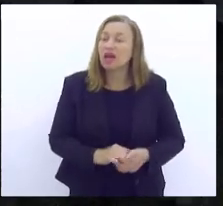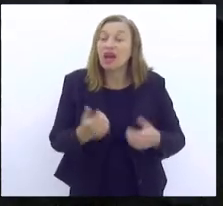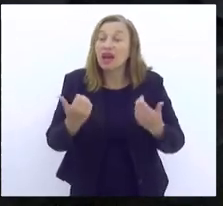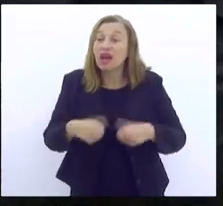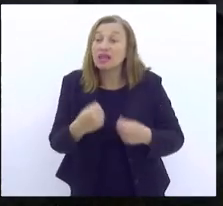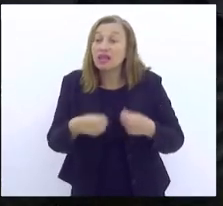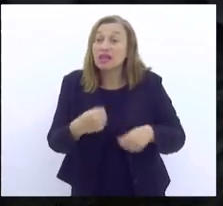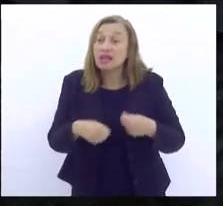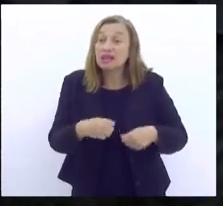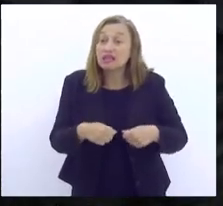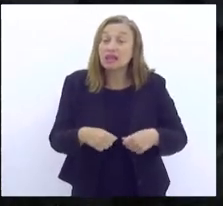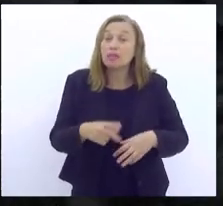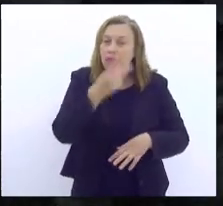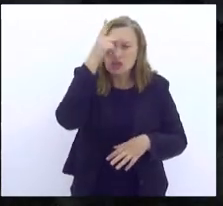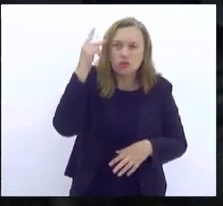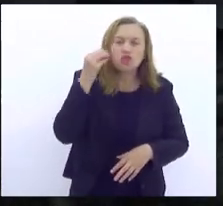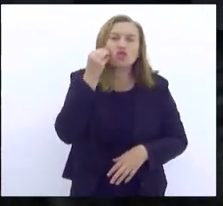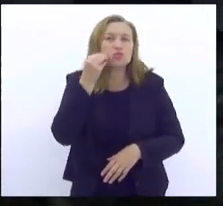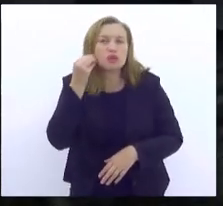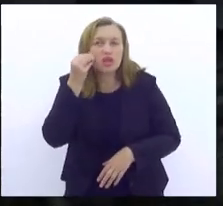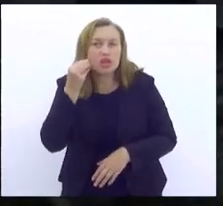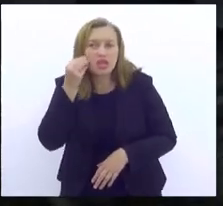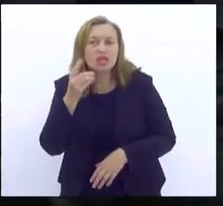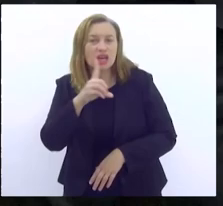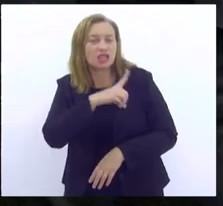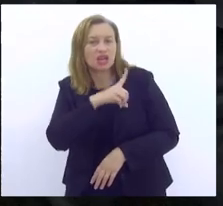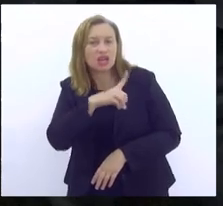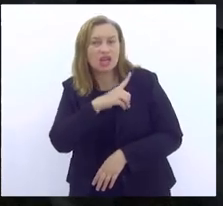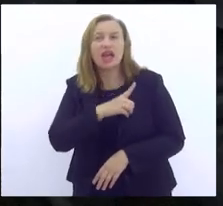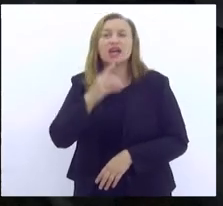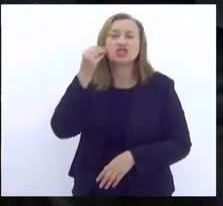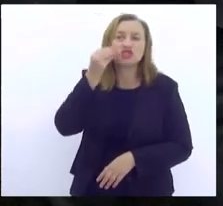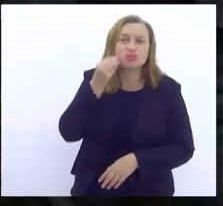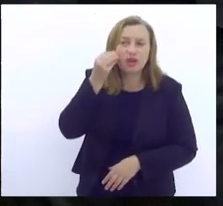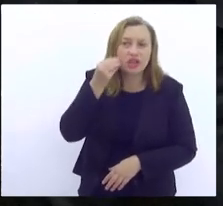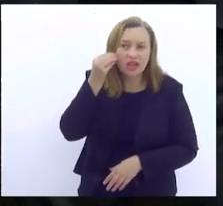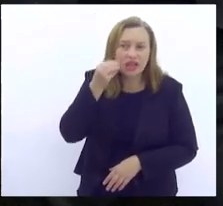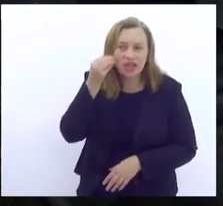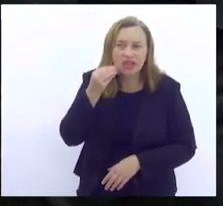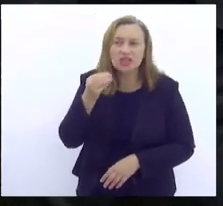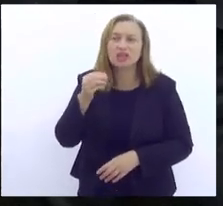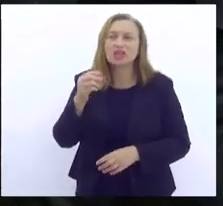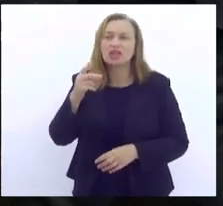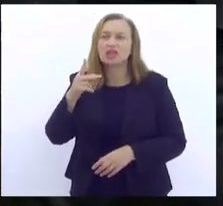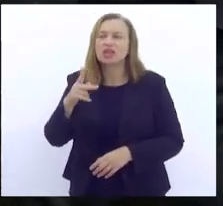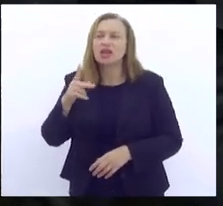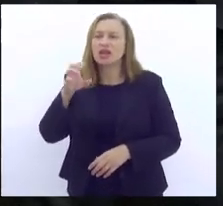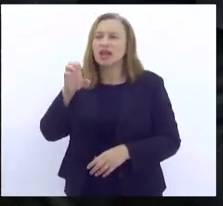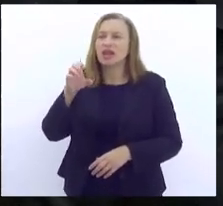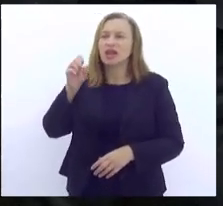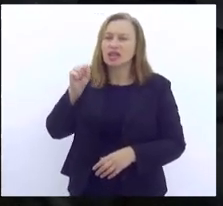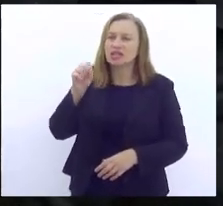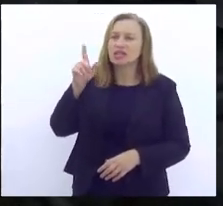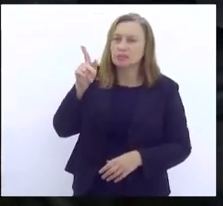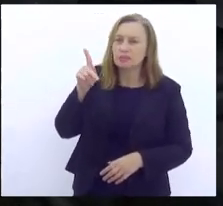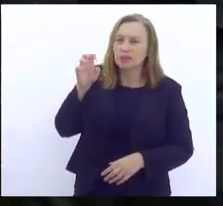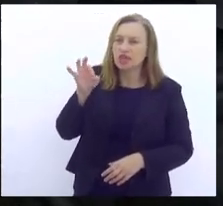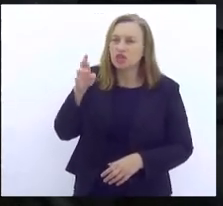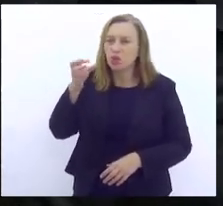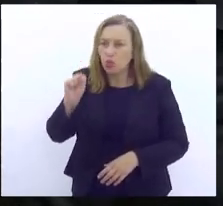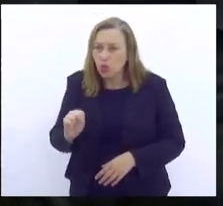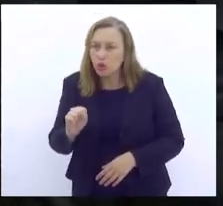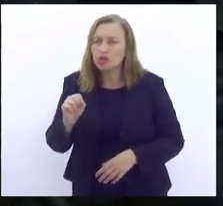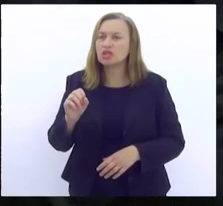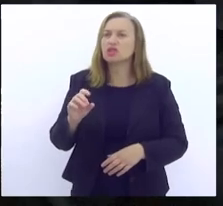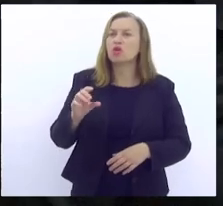colocar quem tem experiência, delegados experimentados, inspetores experimentados, oficiais